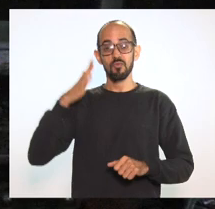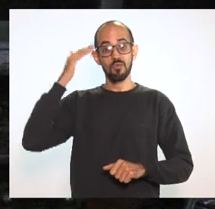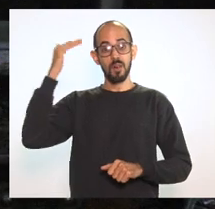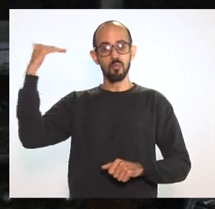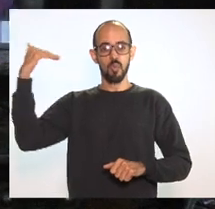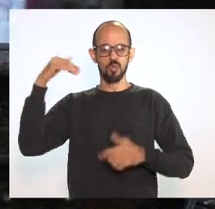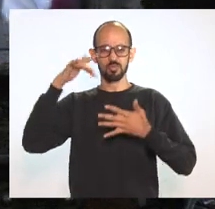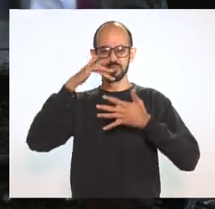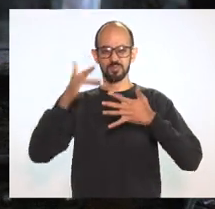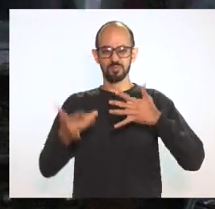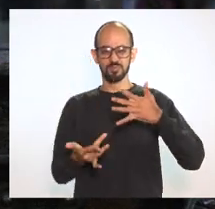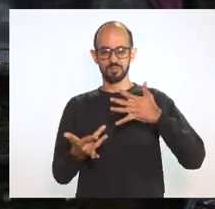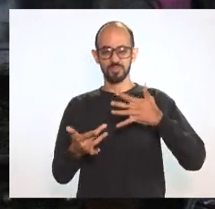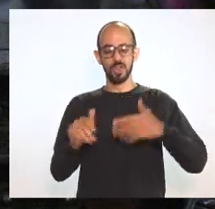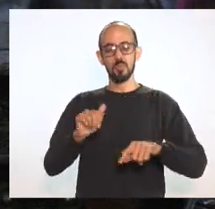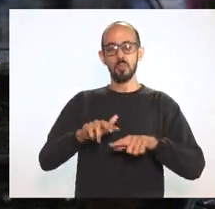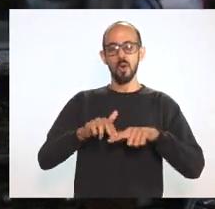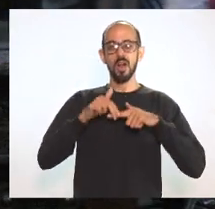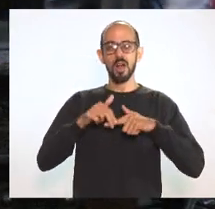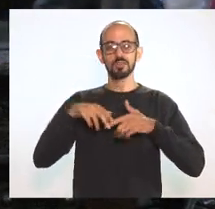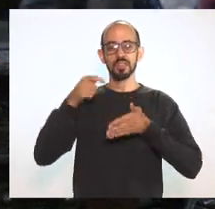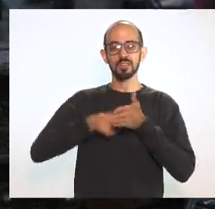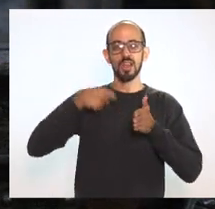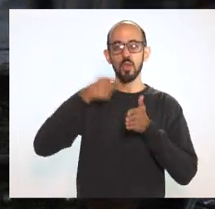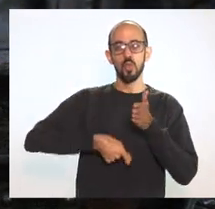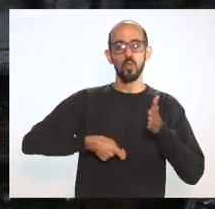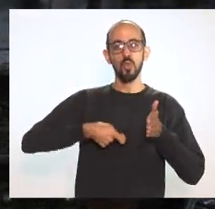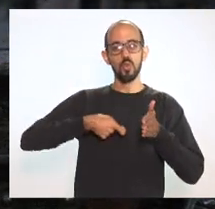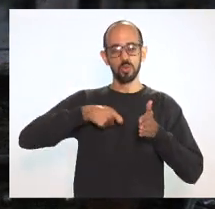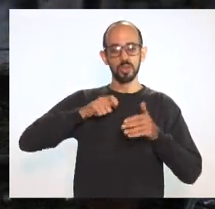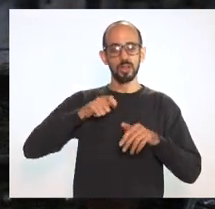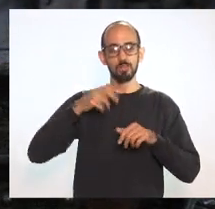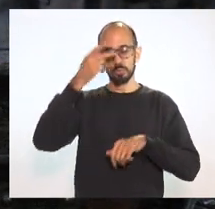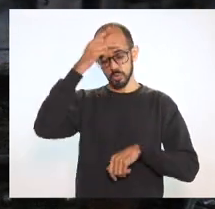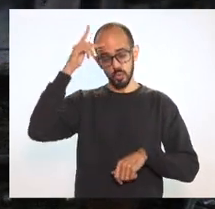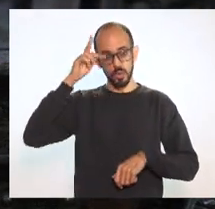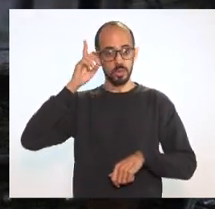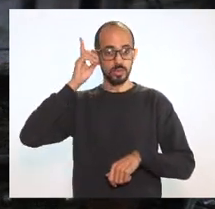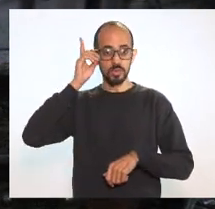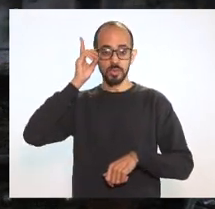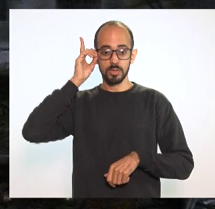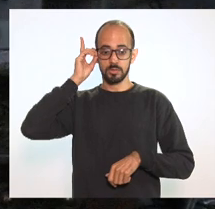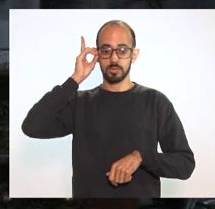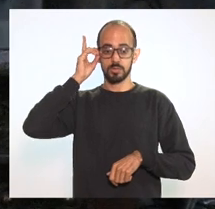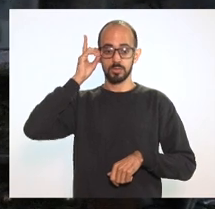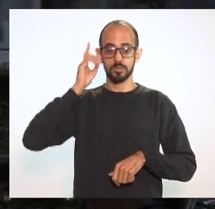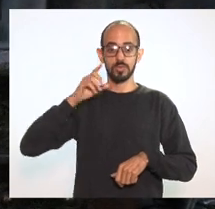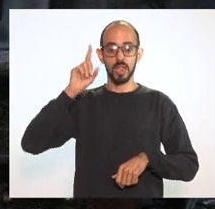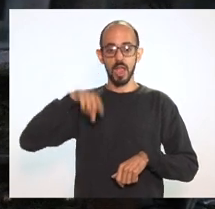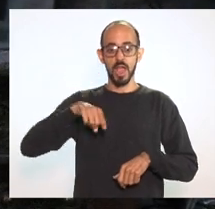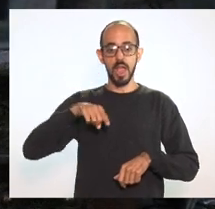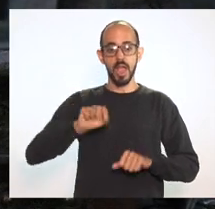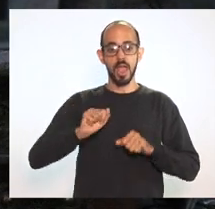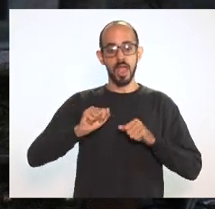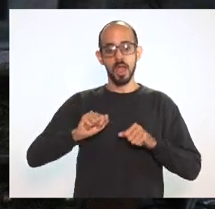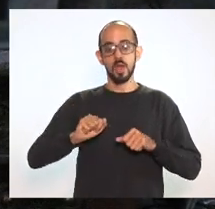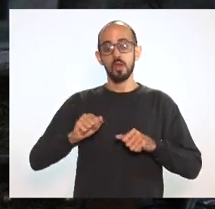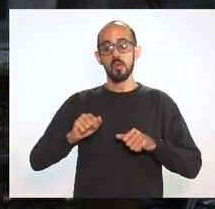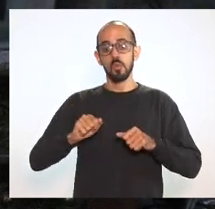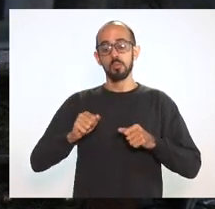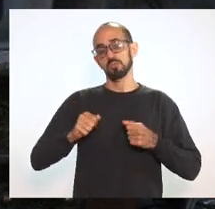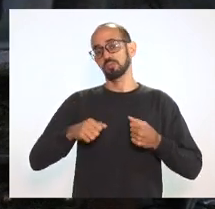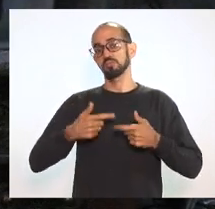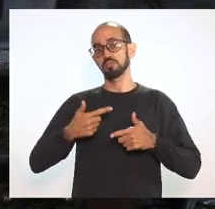das pessoas com síndrome de Down. Estamos chamando a atenção para essa bonita e necessária causa, que é a luta contra todo tipo